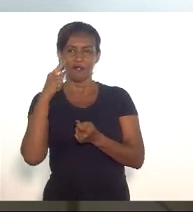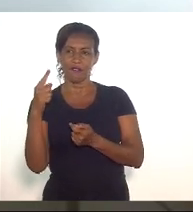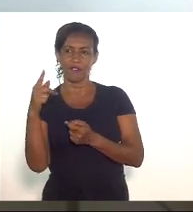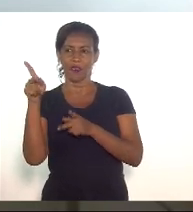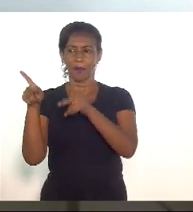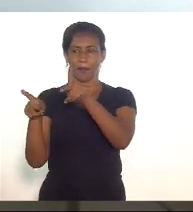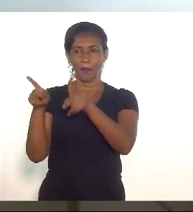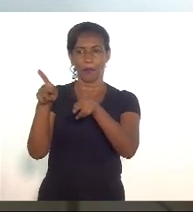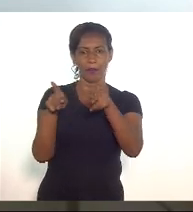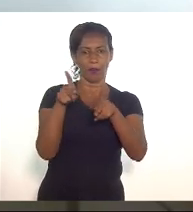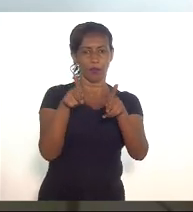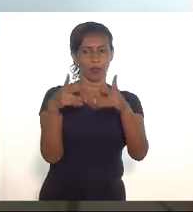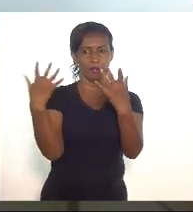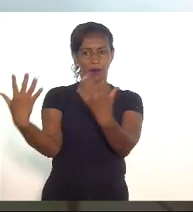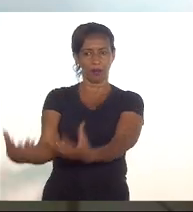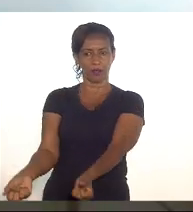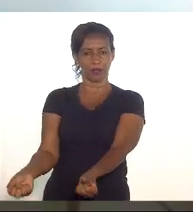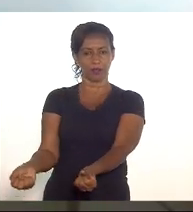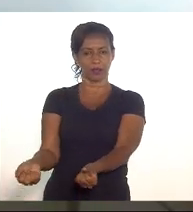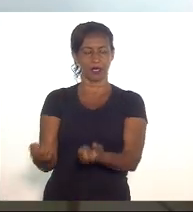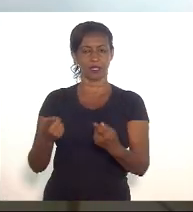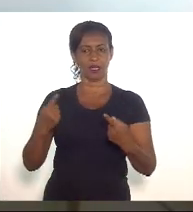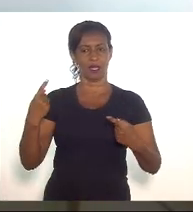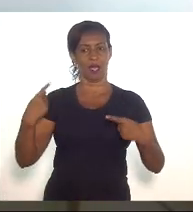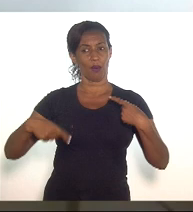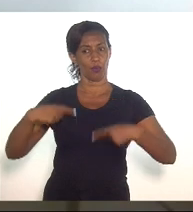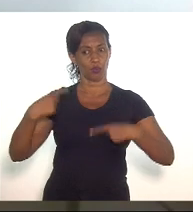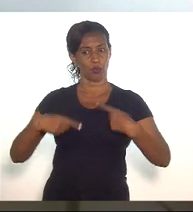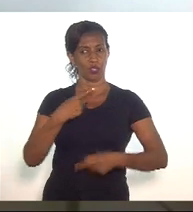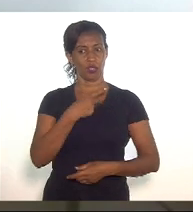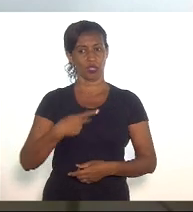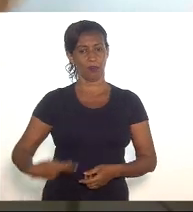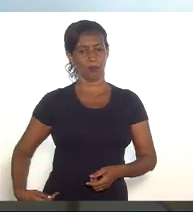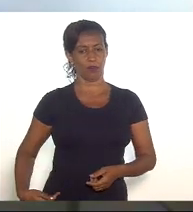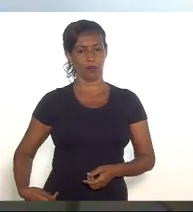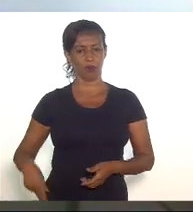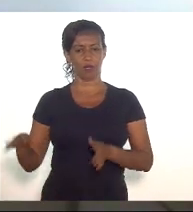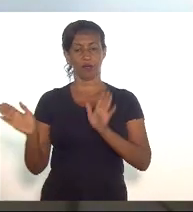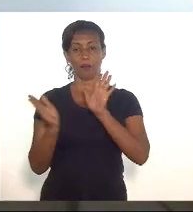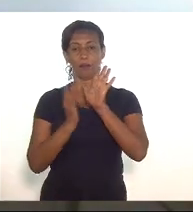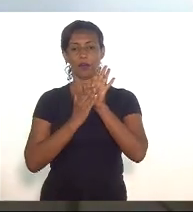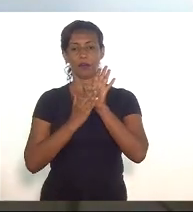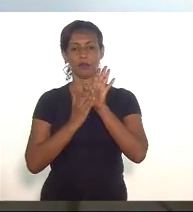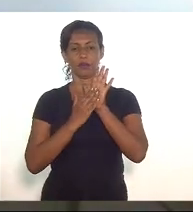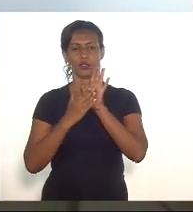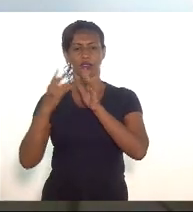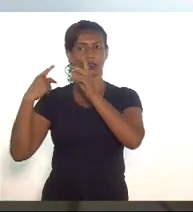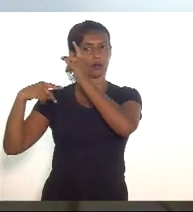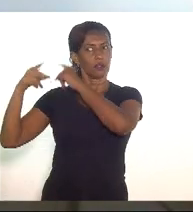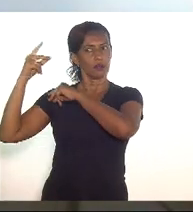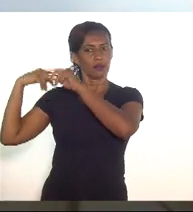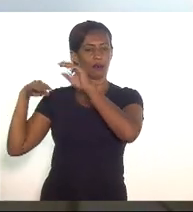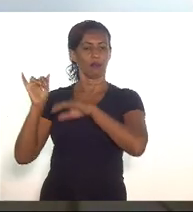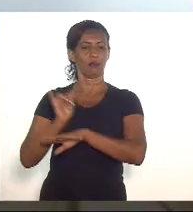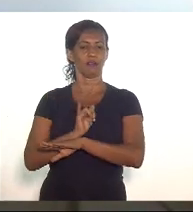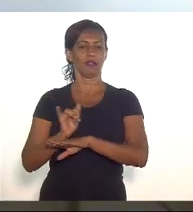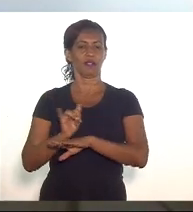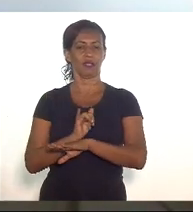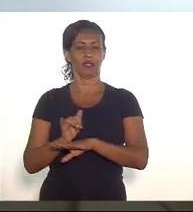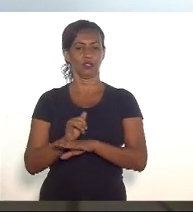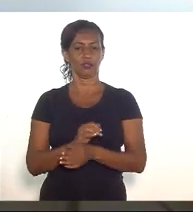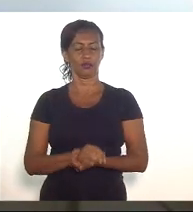população recebe a política pública que foi prometida lá no plano estratégico.